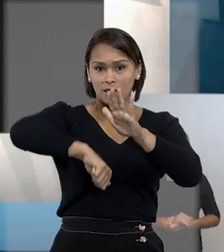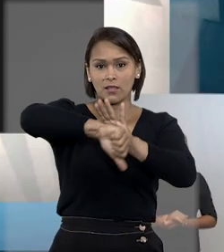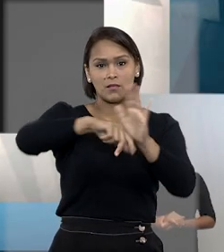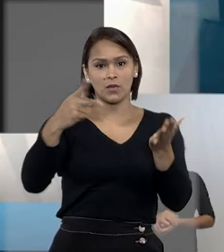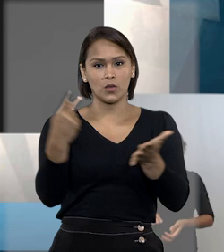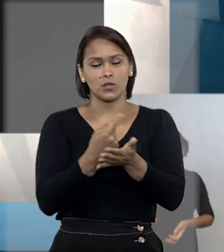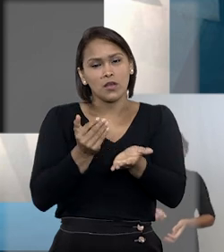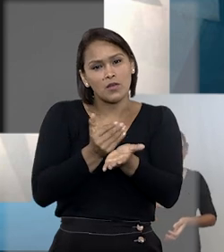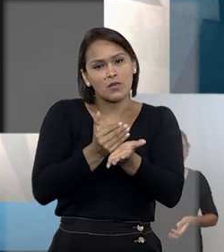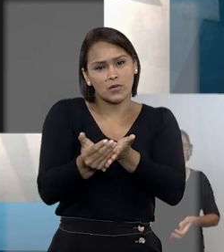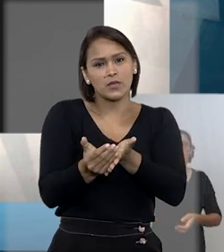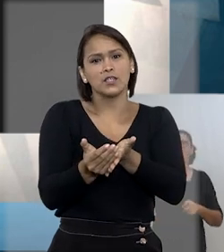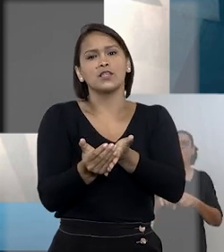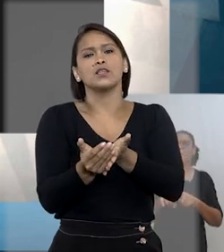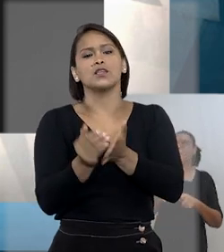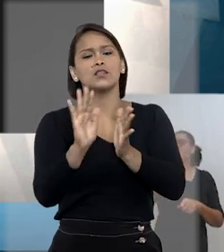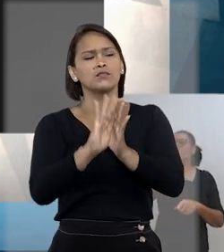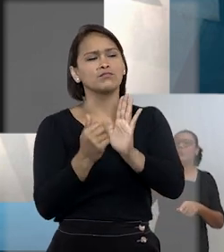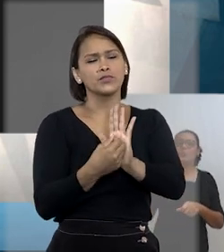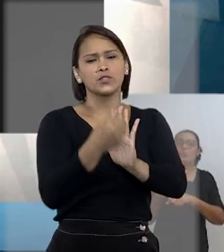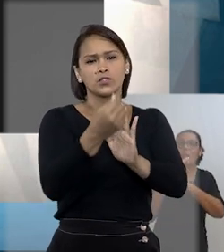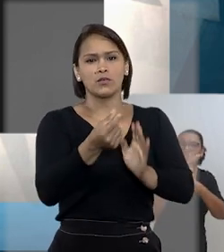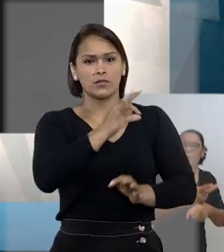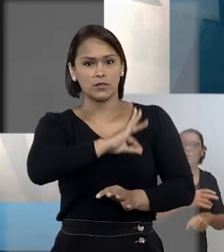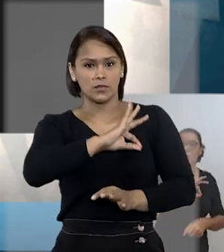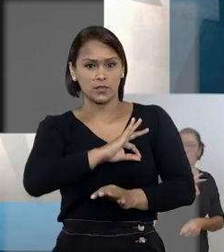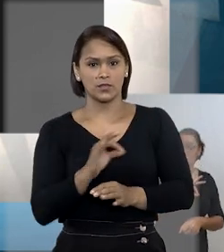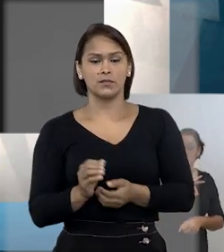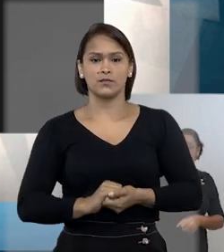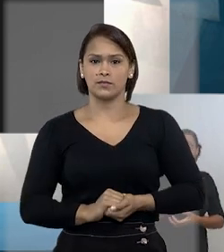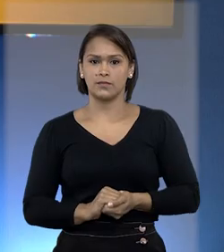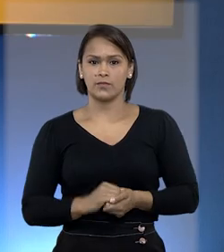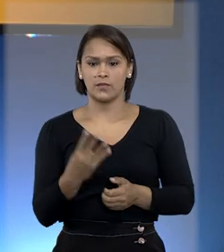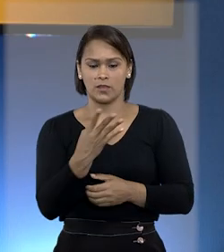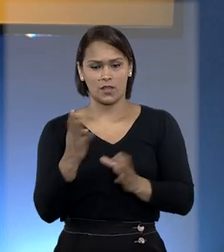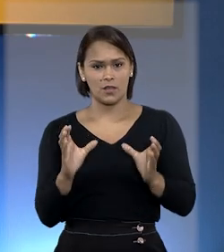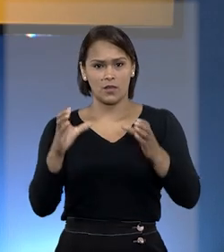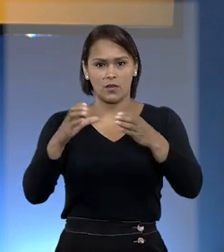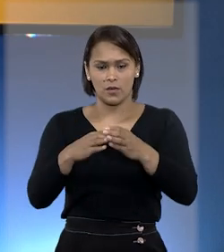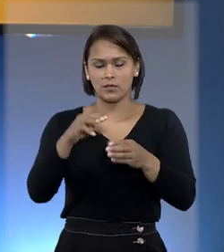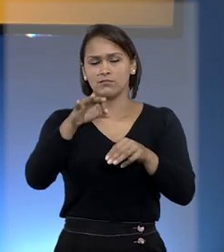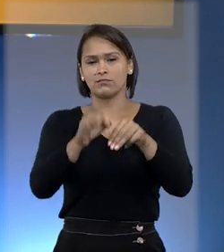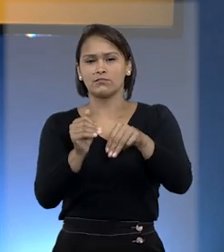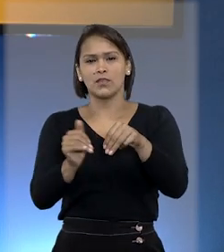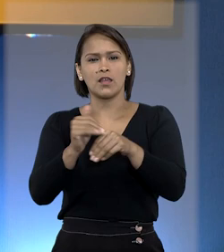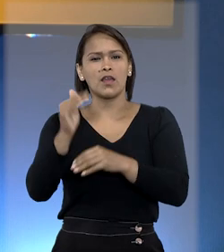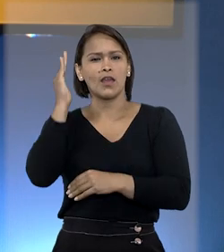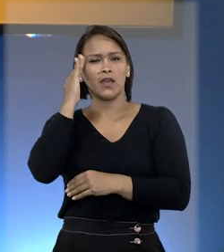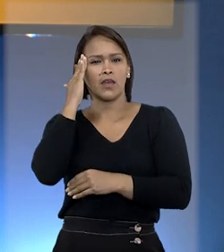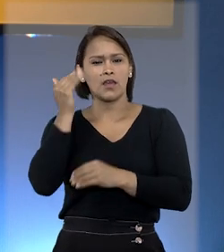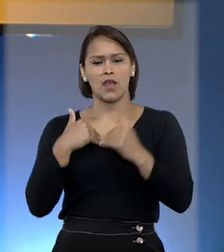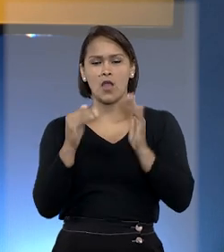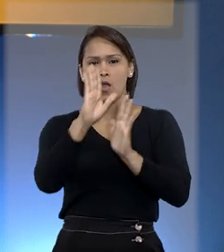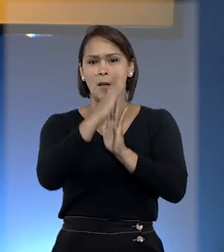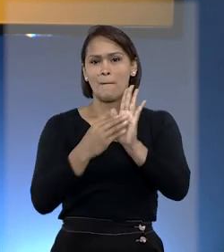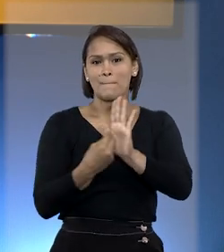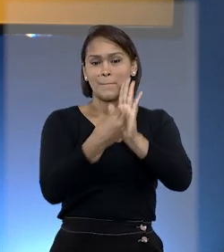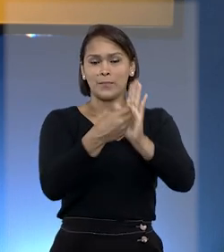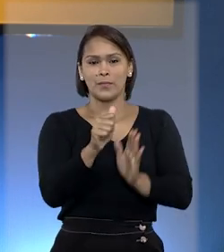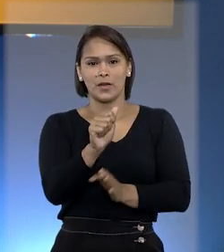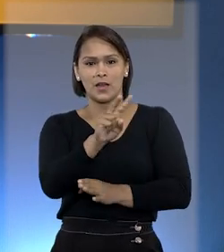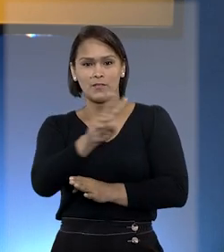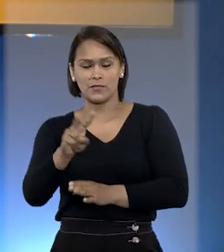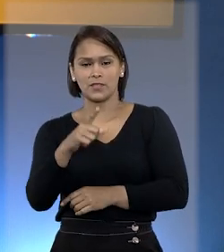início de crime e dar início às diligências policiais preliminares na quarta turma os ministros entenderam que